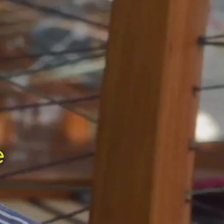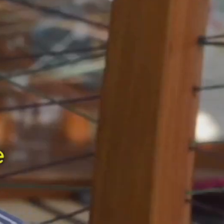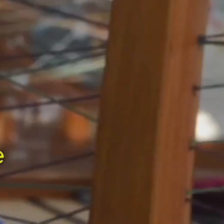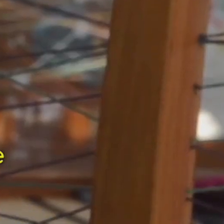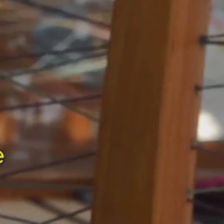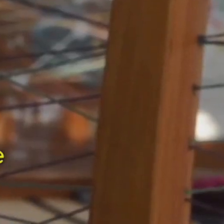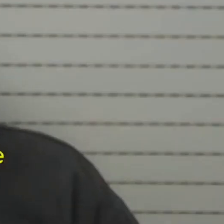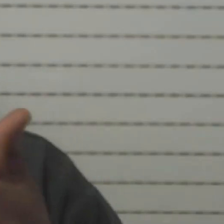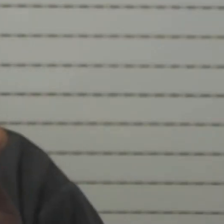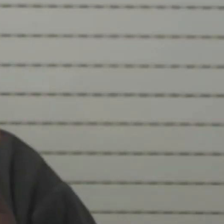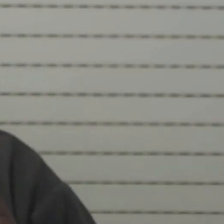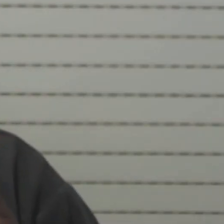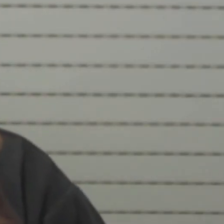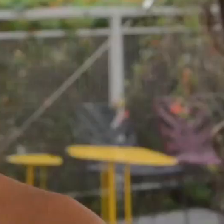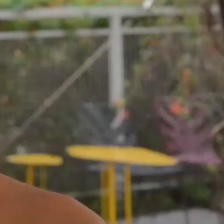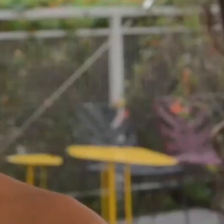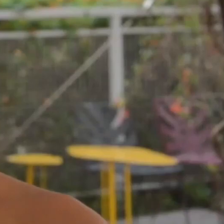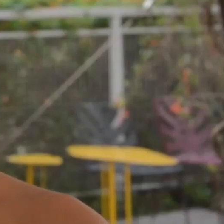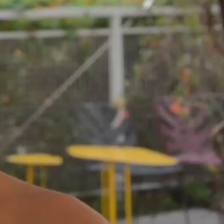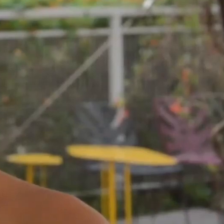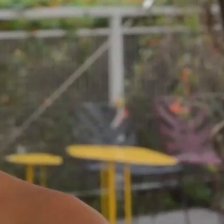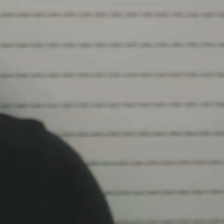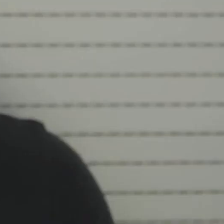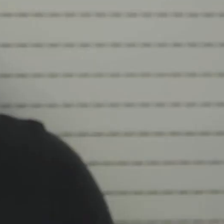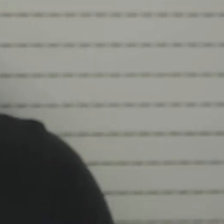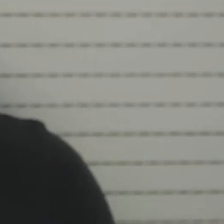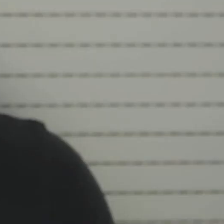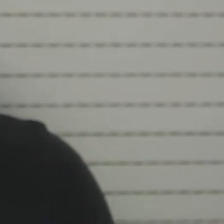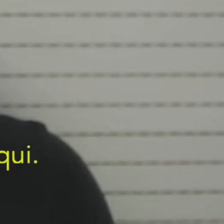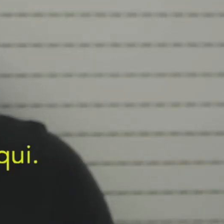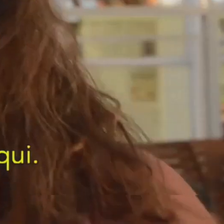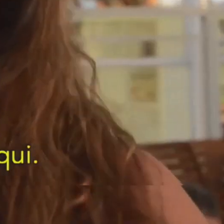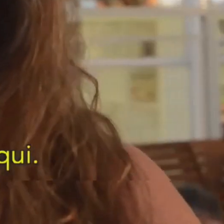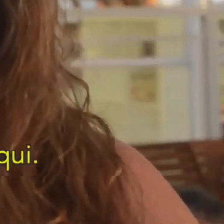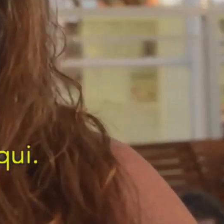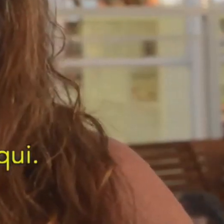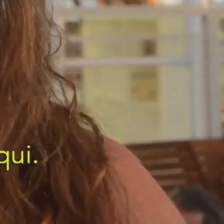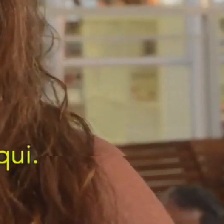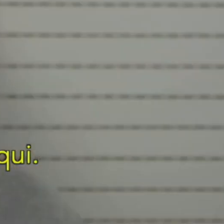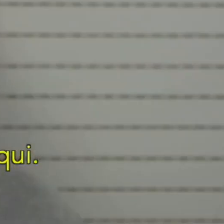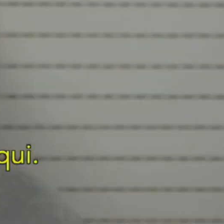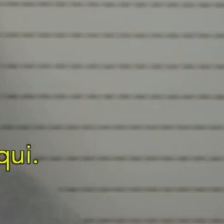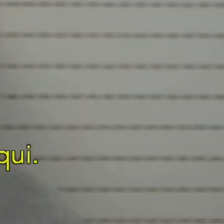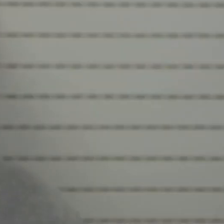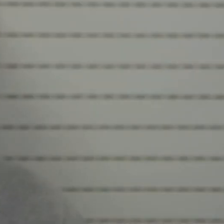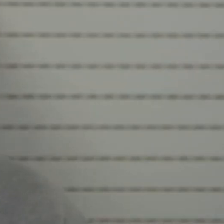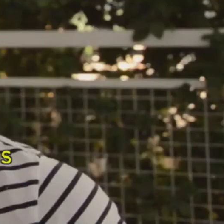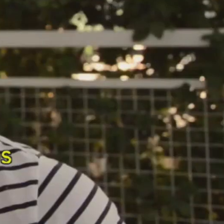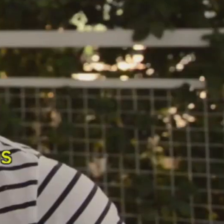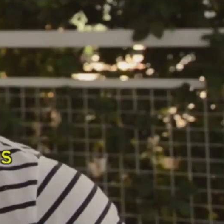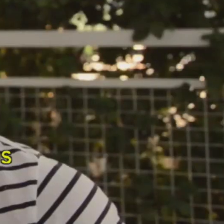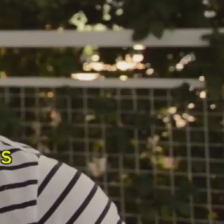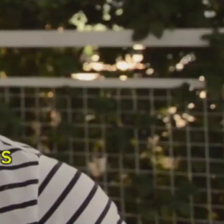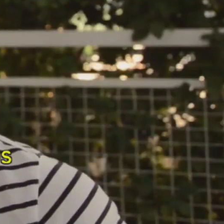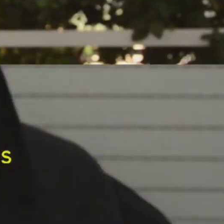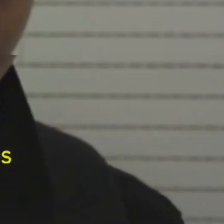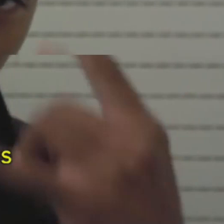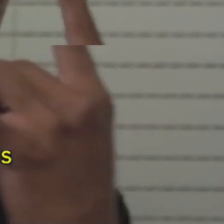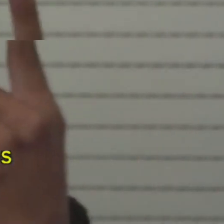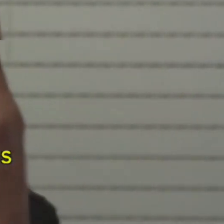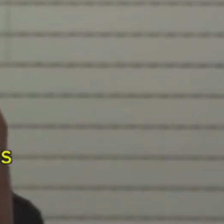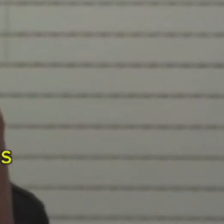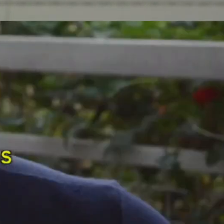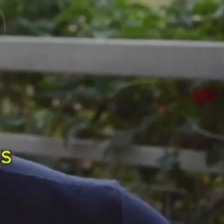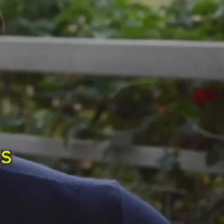A diferença que a gente sente e ouve de quem frequenta as nossas bibliotecas é a vida que elas encontram por aqui. A Biblioteca Parque